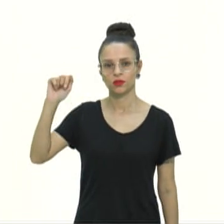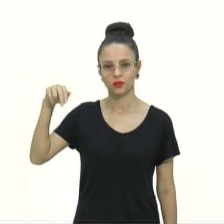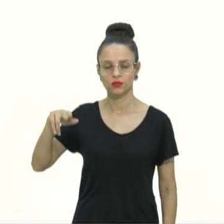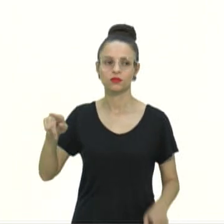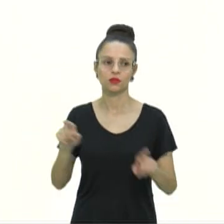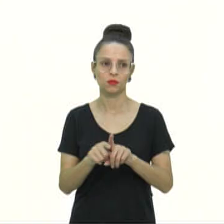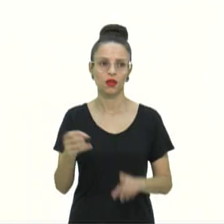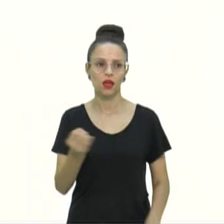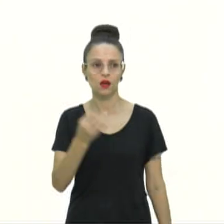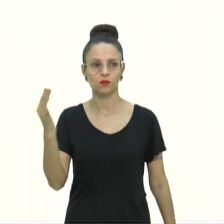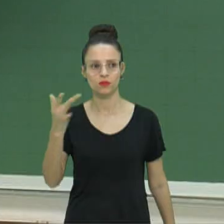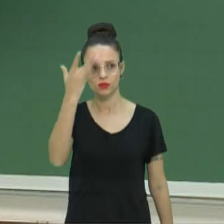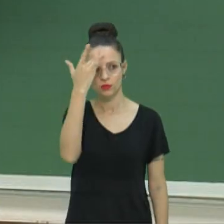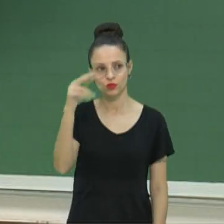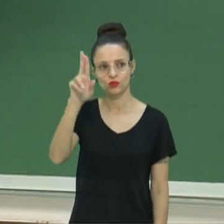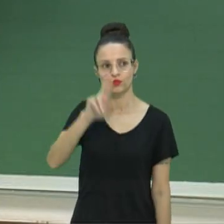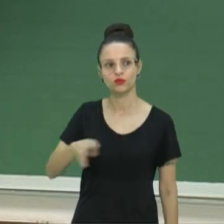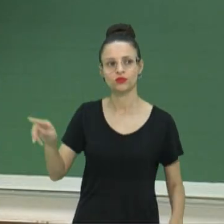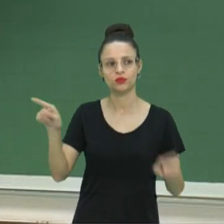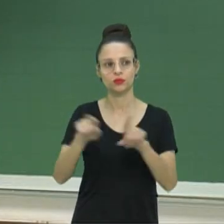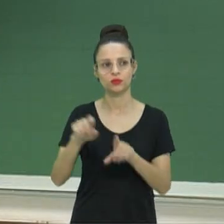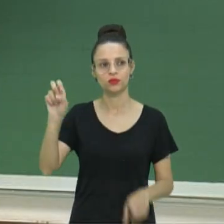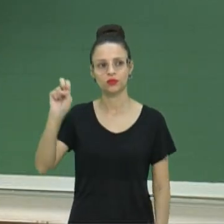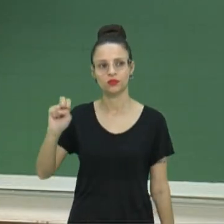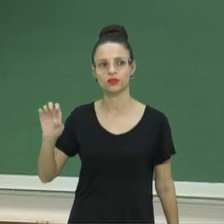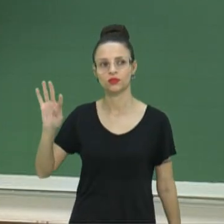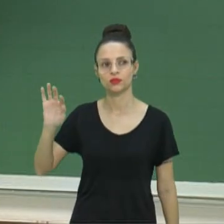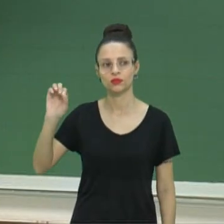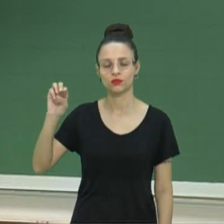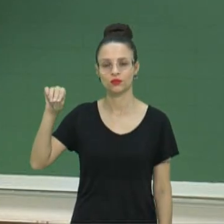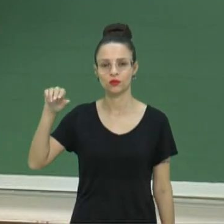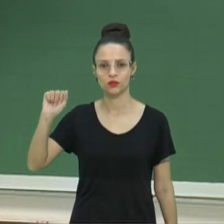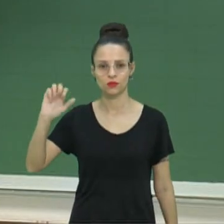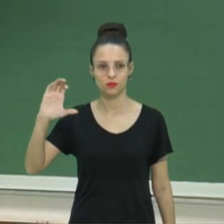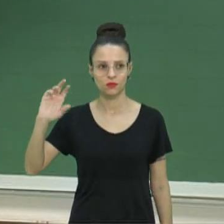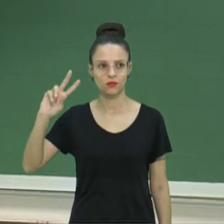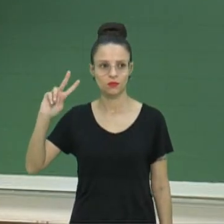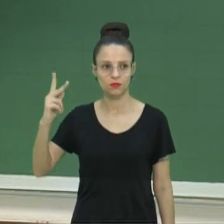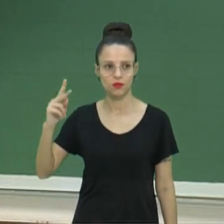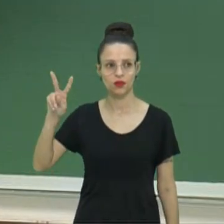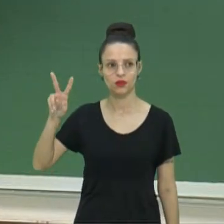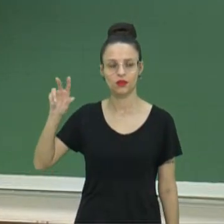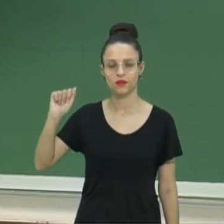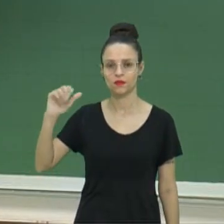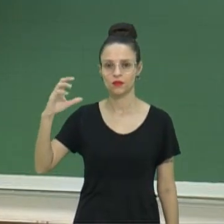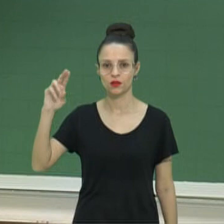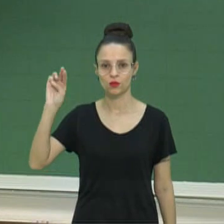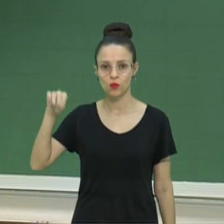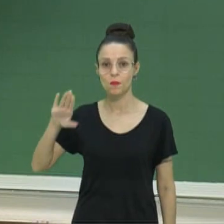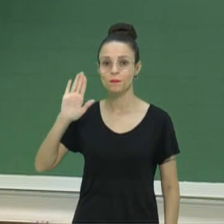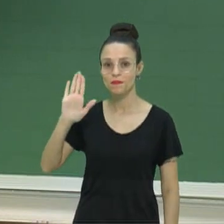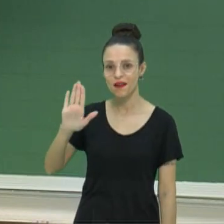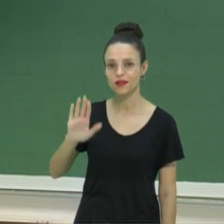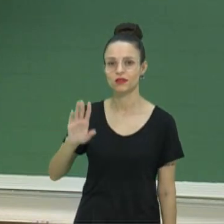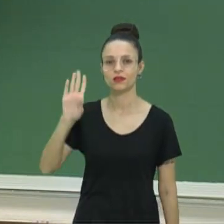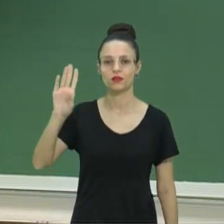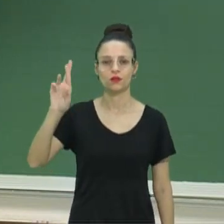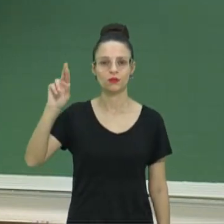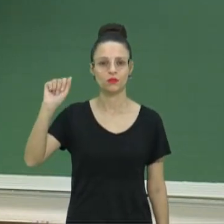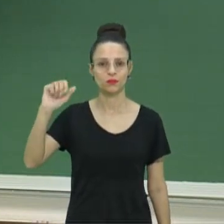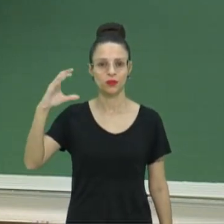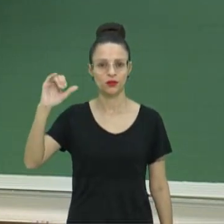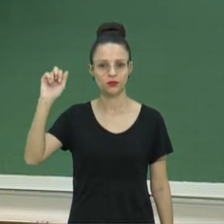stomach vacuum. Então, dentro dos exercícios de força, principalmente o bracing é o mais utilizado. Então, é amplamente